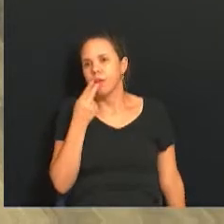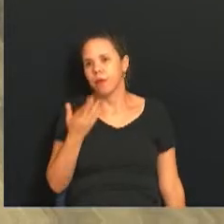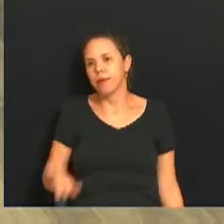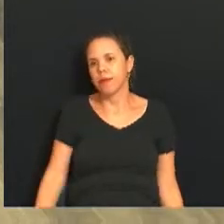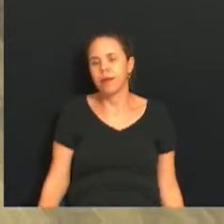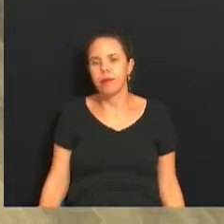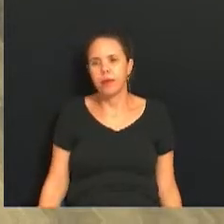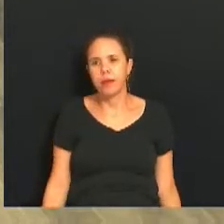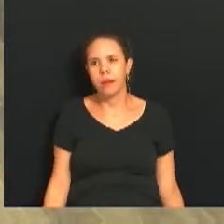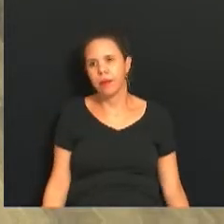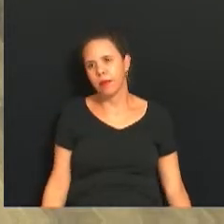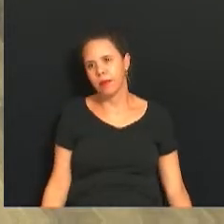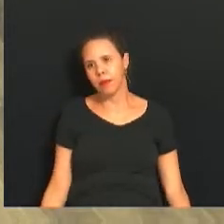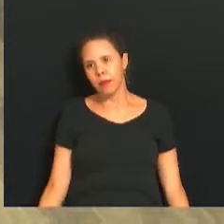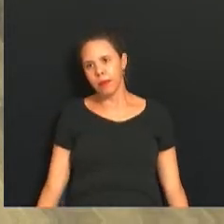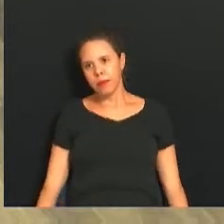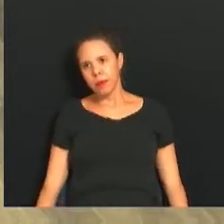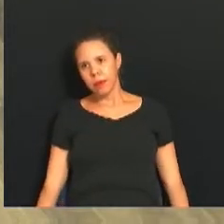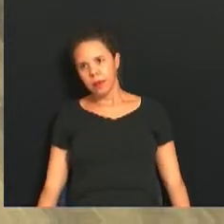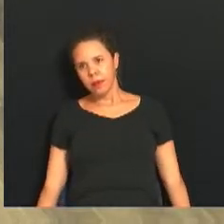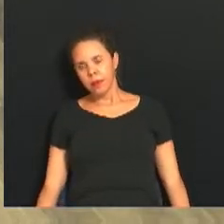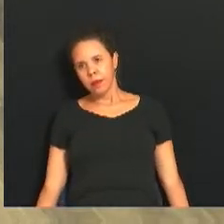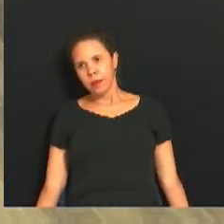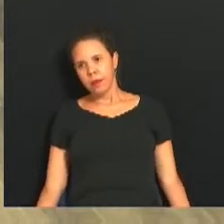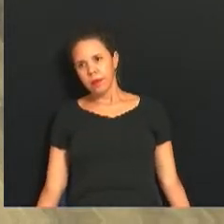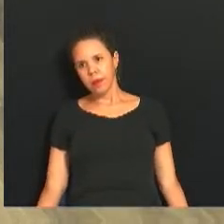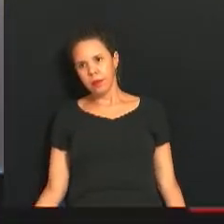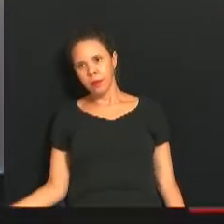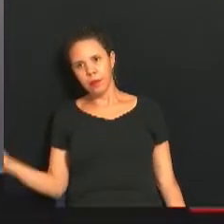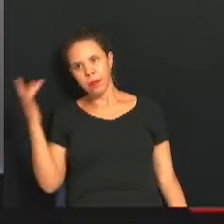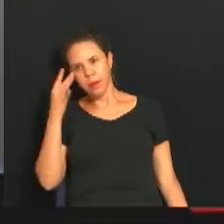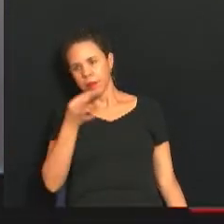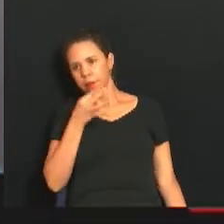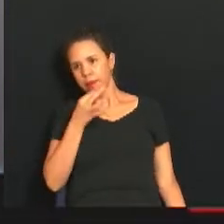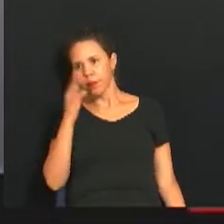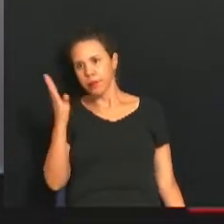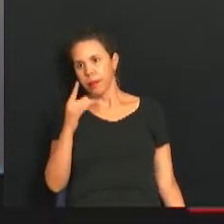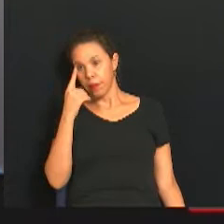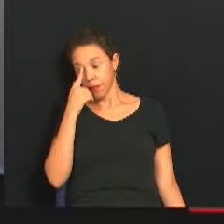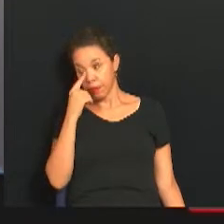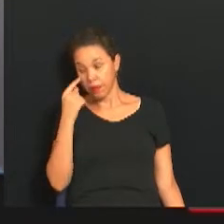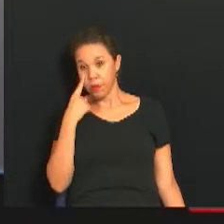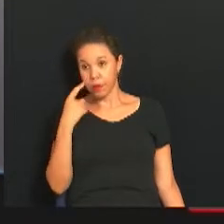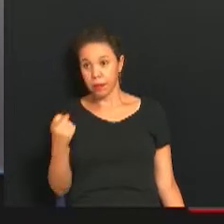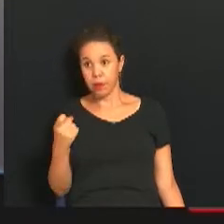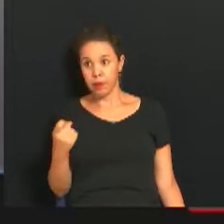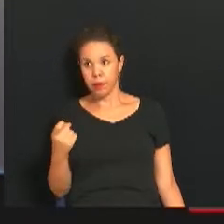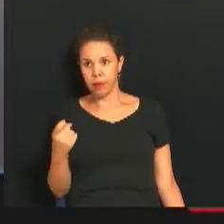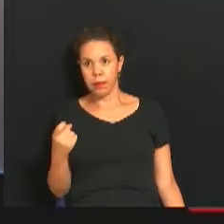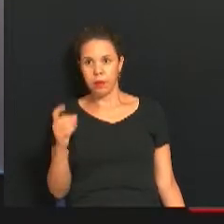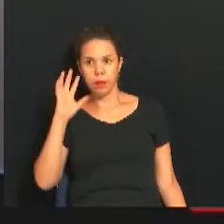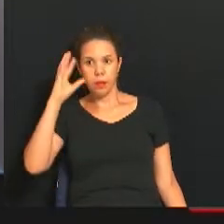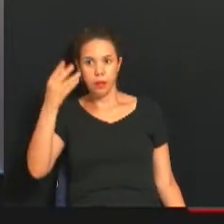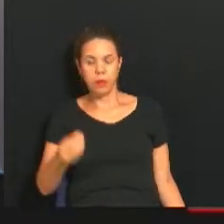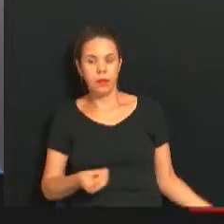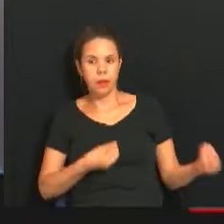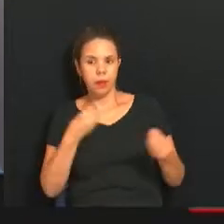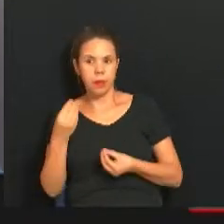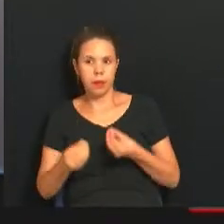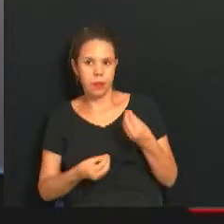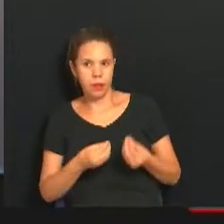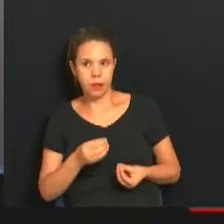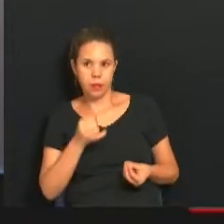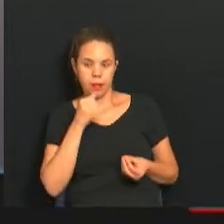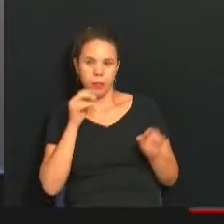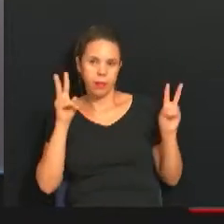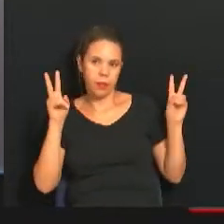visão que você tem? Eu acho que esse posicionamento brasileiro ele é muito interessante para a gente entender como que as